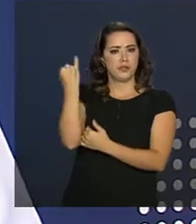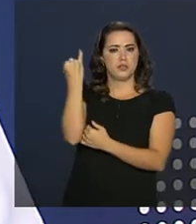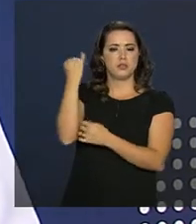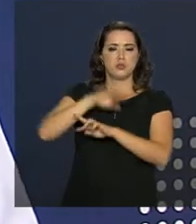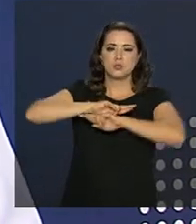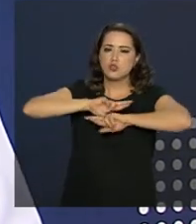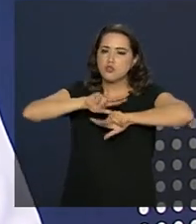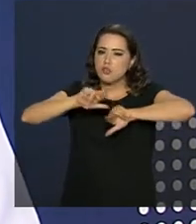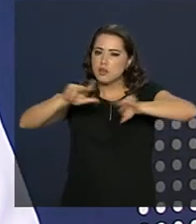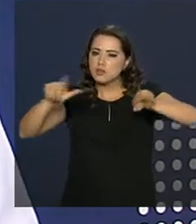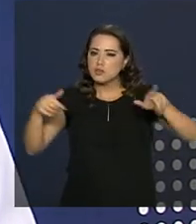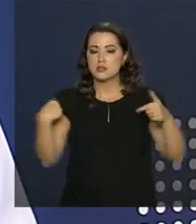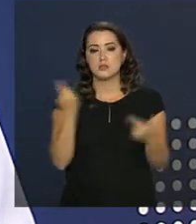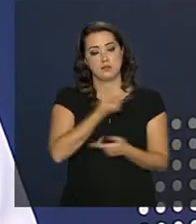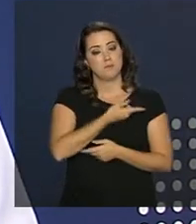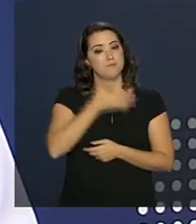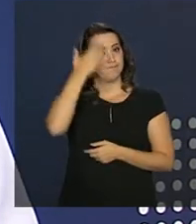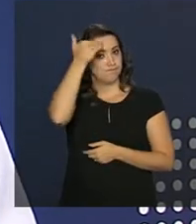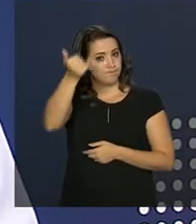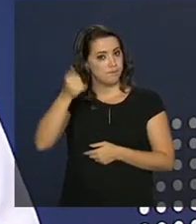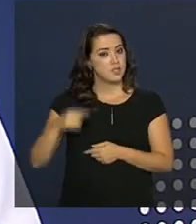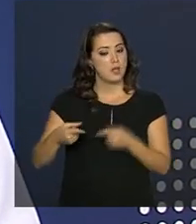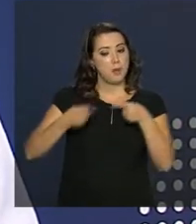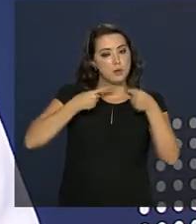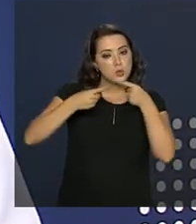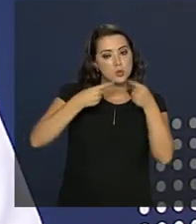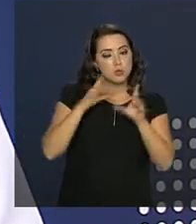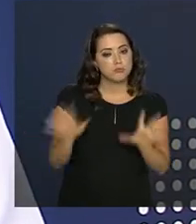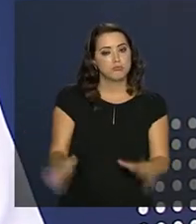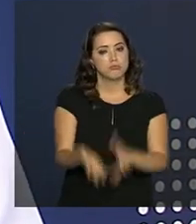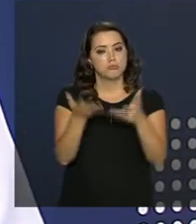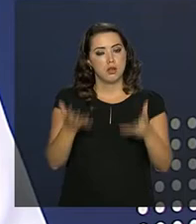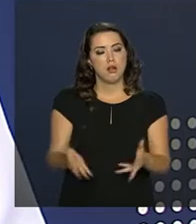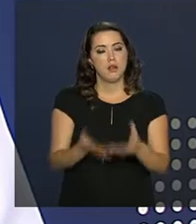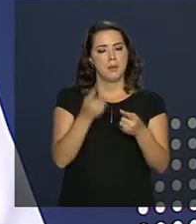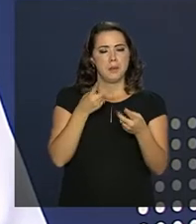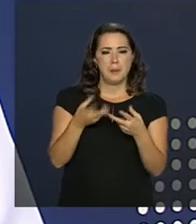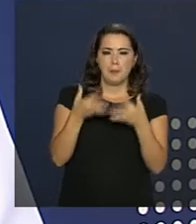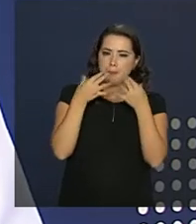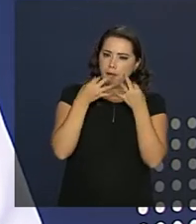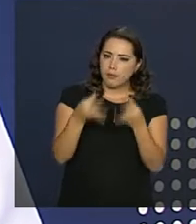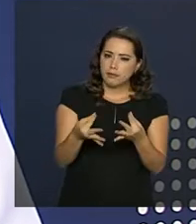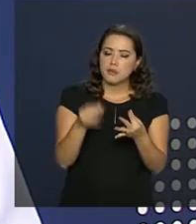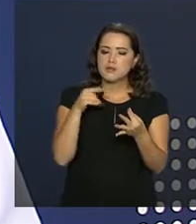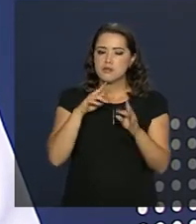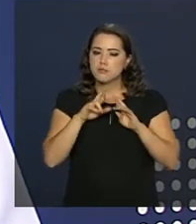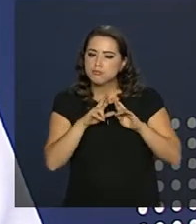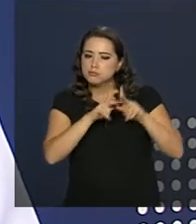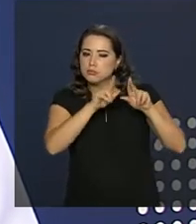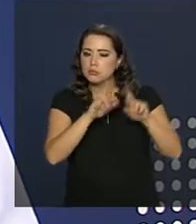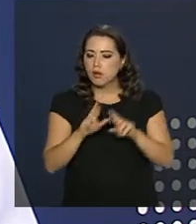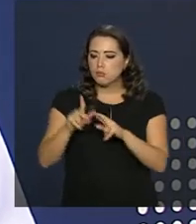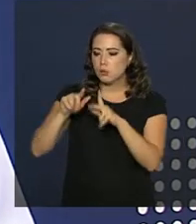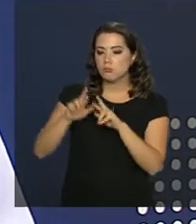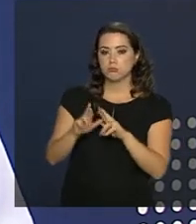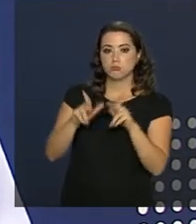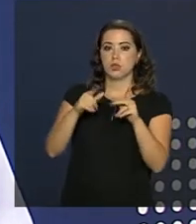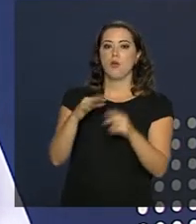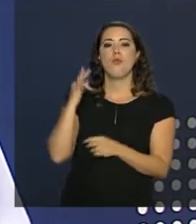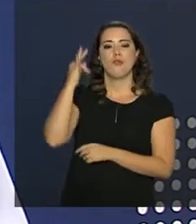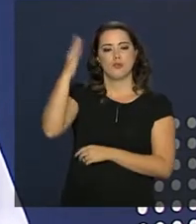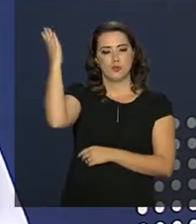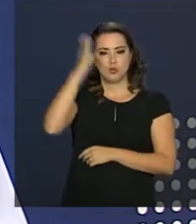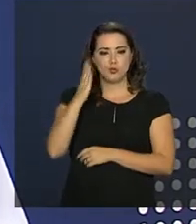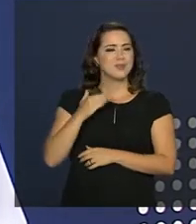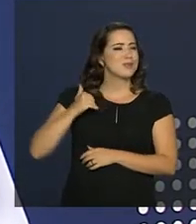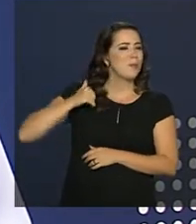de variáveis que, se nós soubermos, com um diálogo produtivo, observando as diferenças, nós temos certeza que o futuro do Brasil